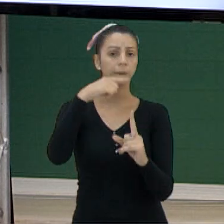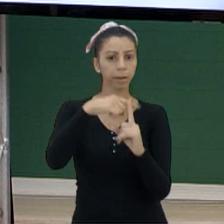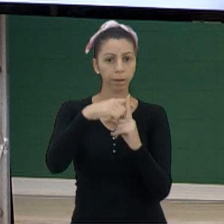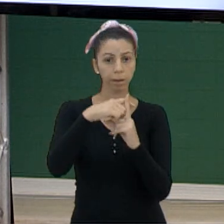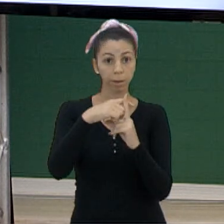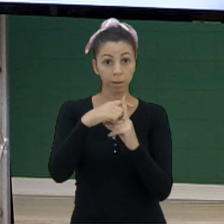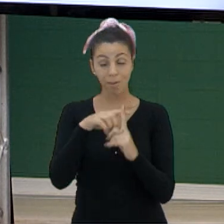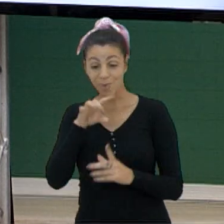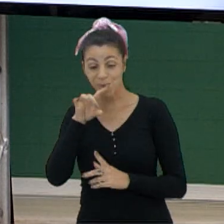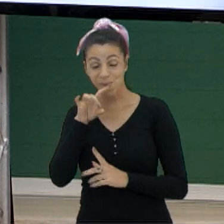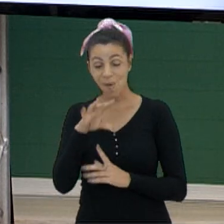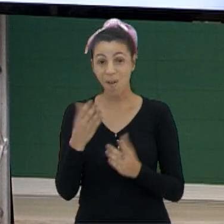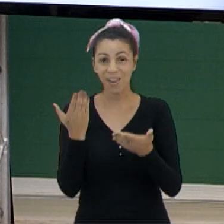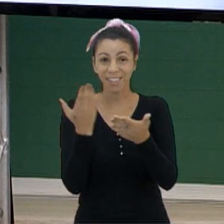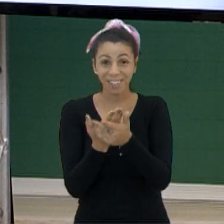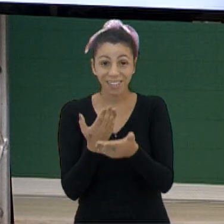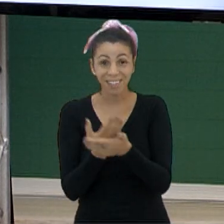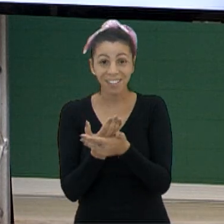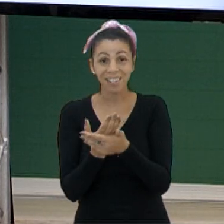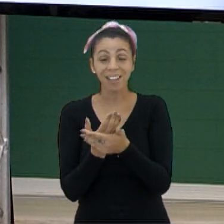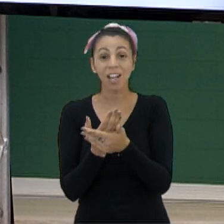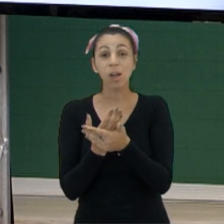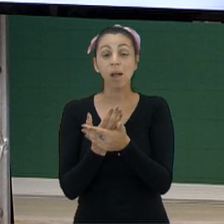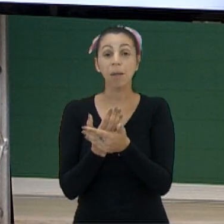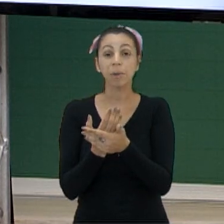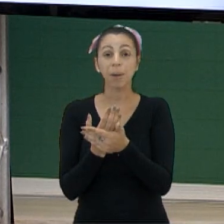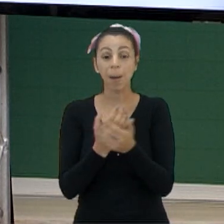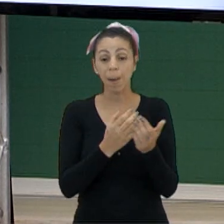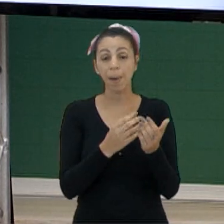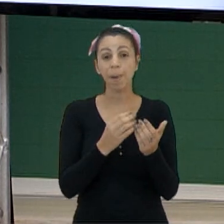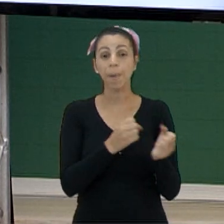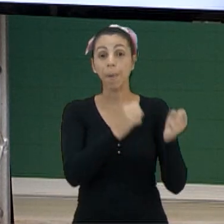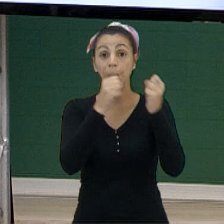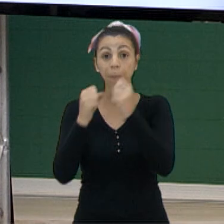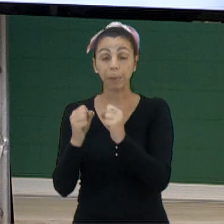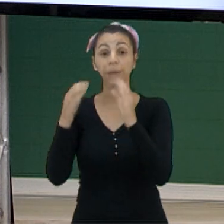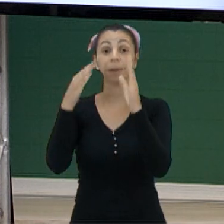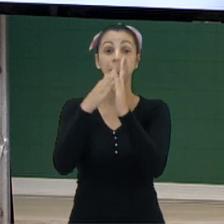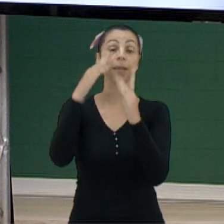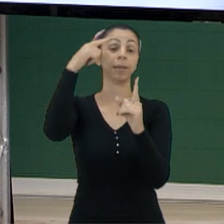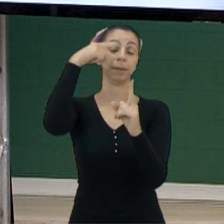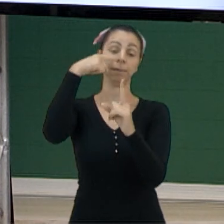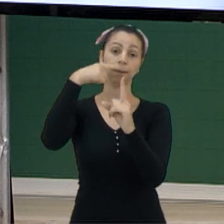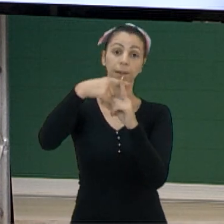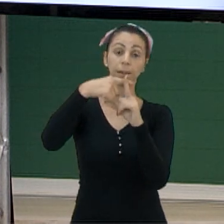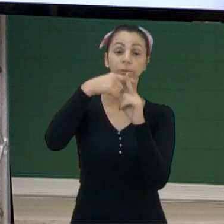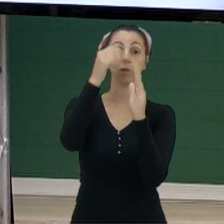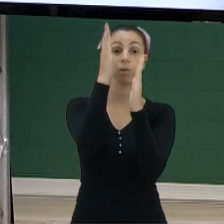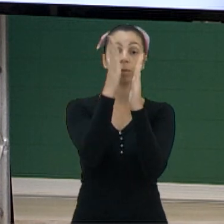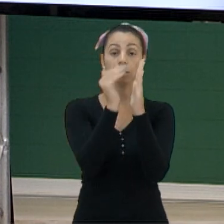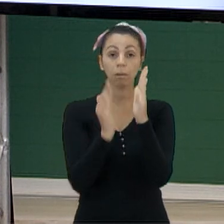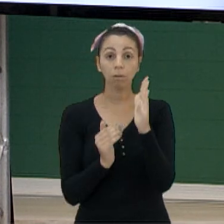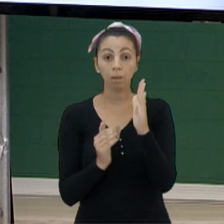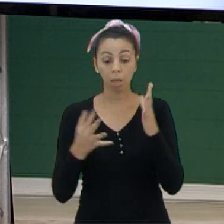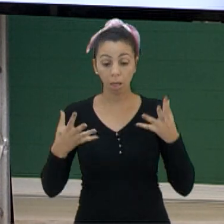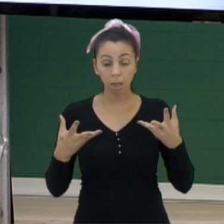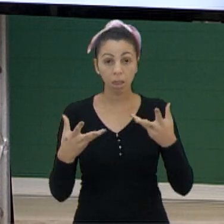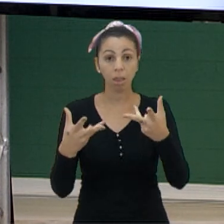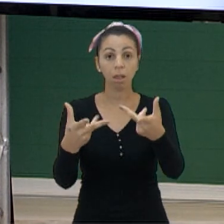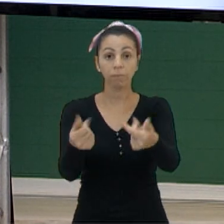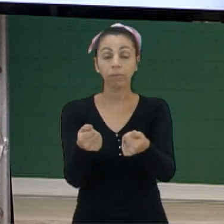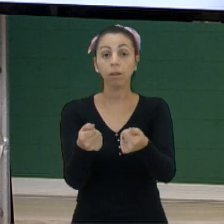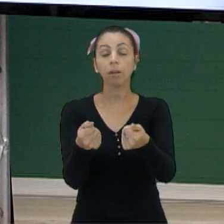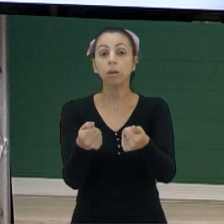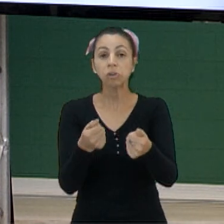para falar só sobre a posição da igreja no Renascimento Barroco, que é uma maravilha. Começaram até vendendo um pedacinho do céu, que a gente